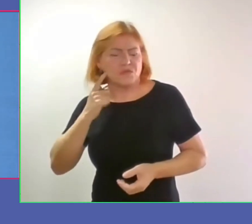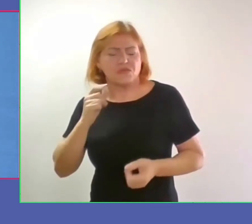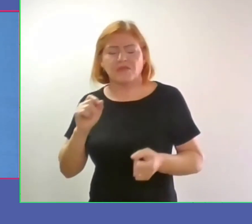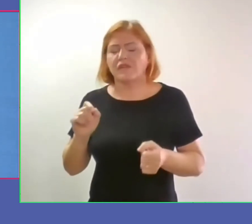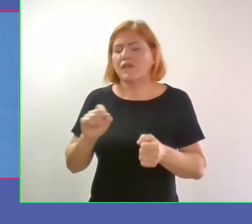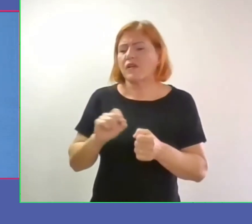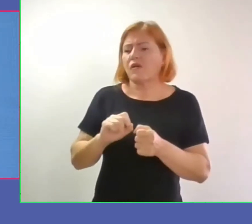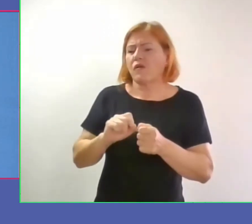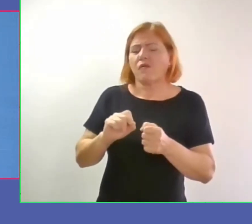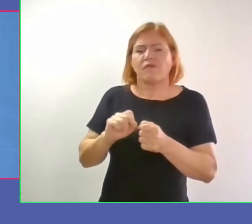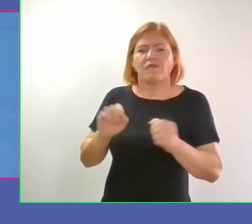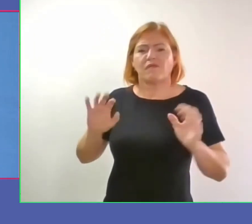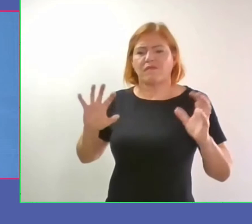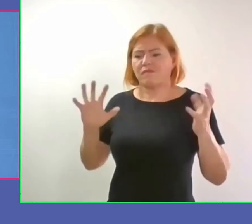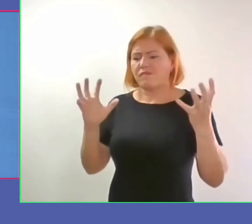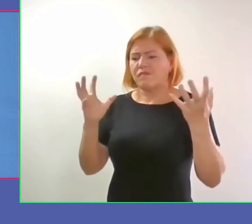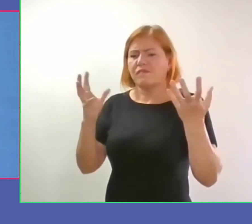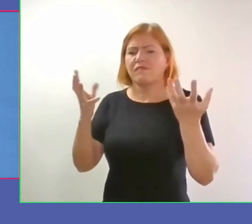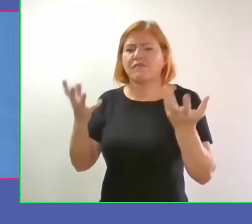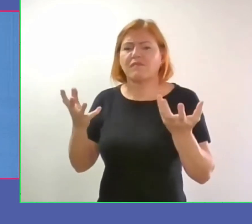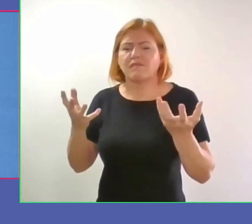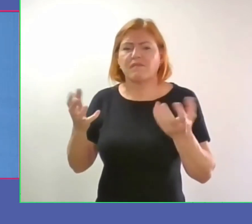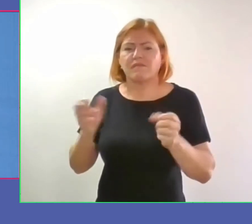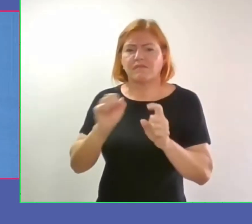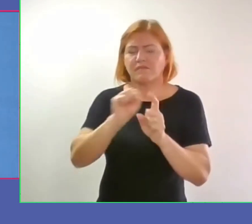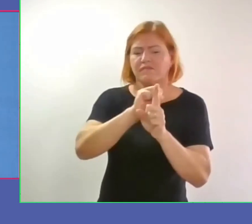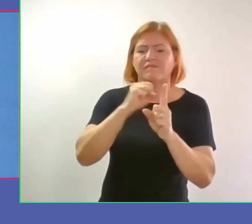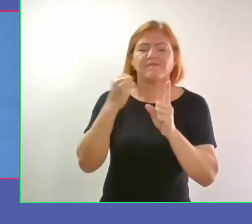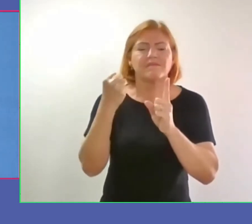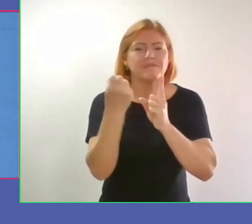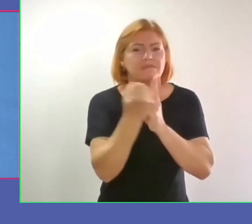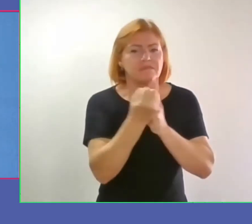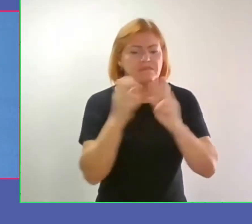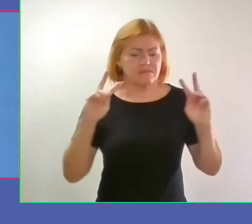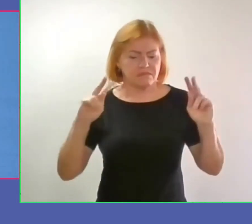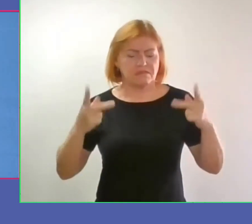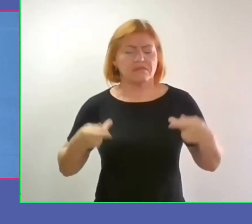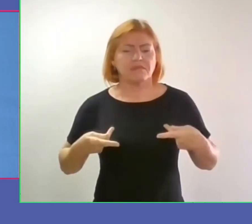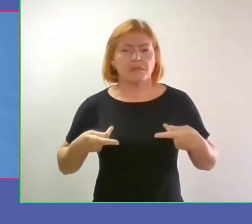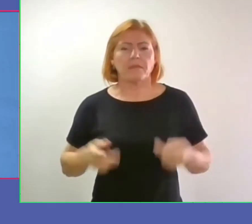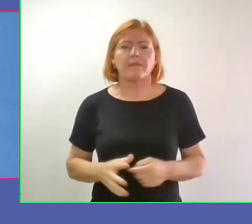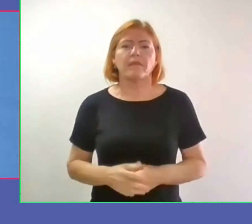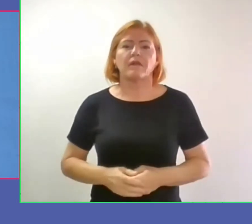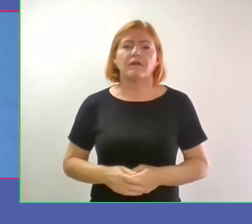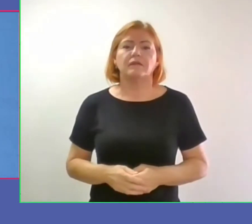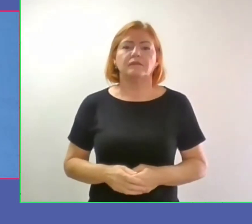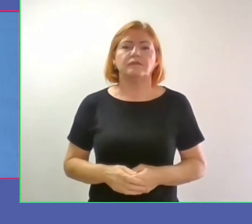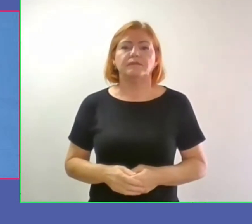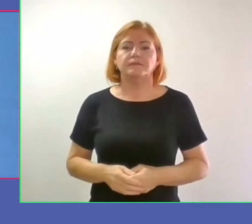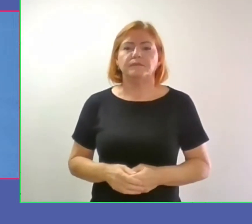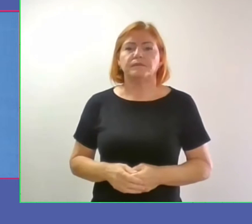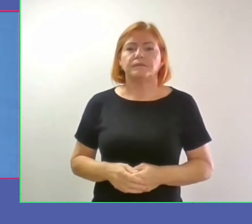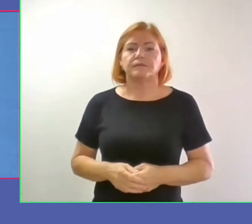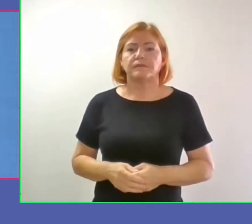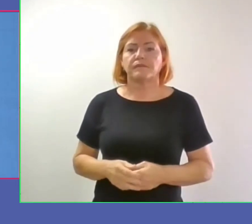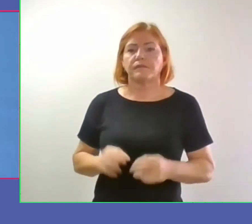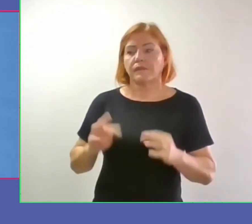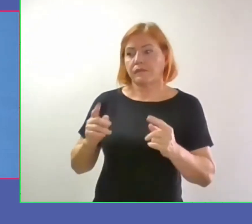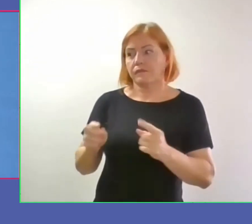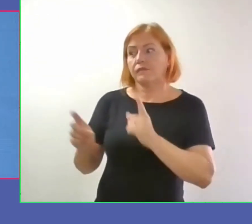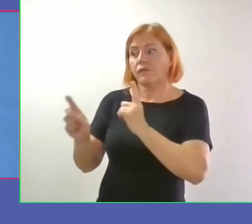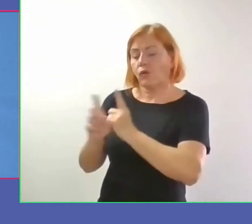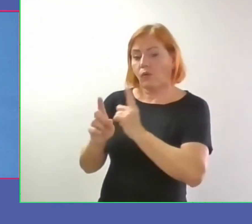sociedade humana. E o que se encontrava na terra no tempo de Jesus